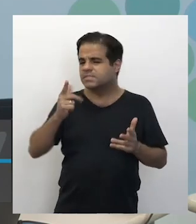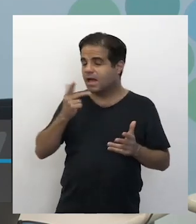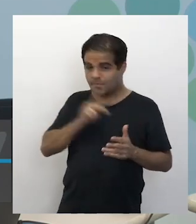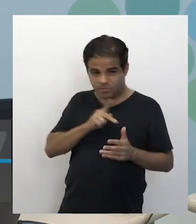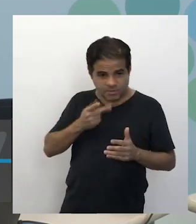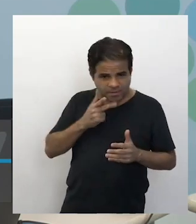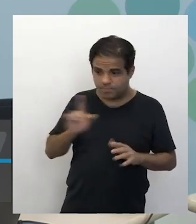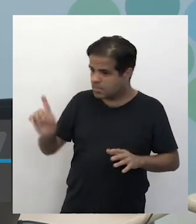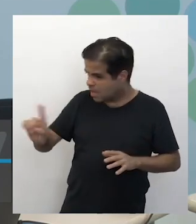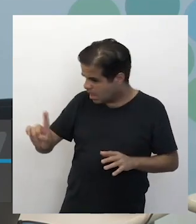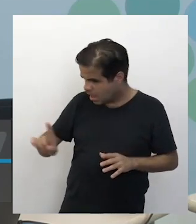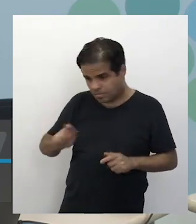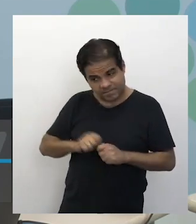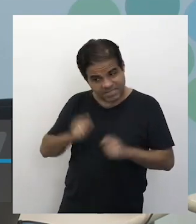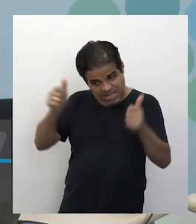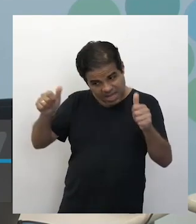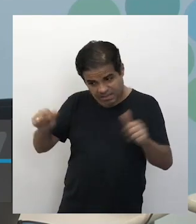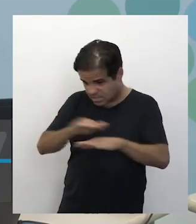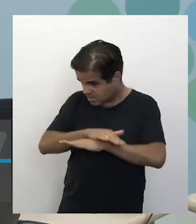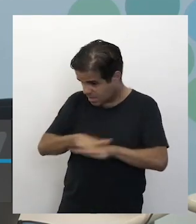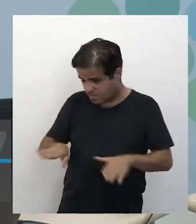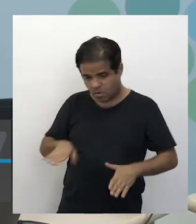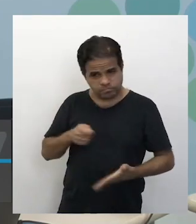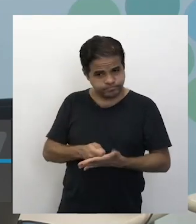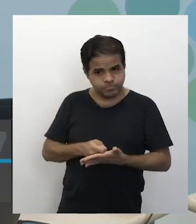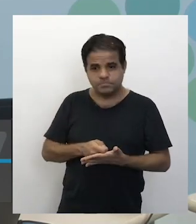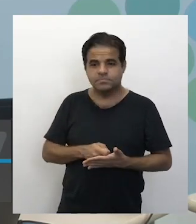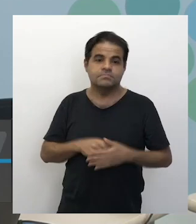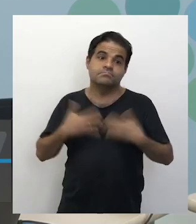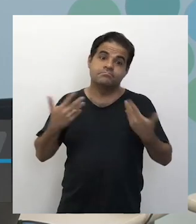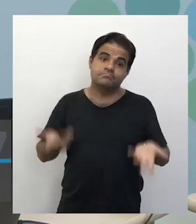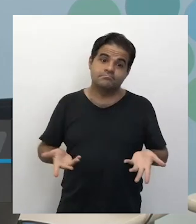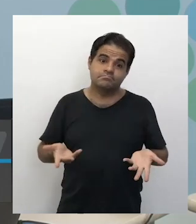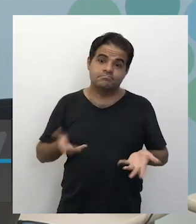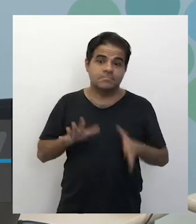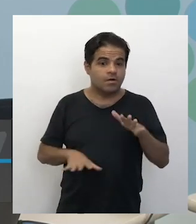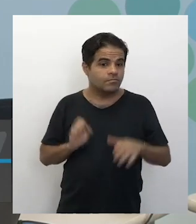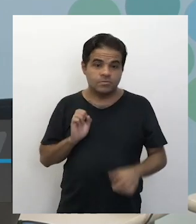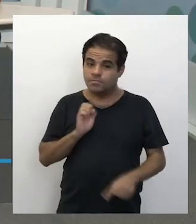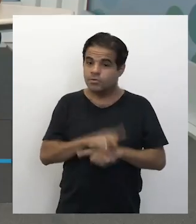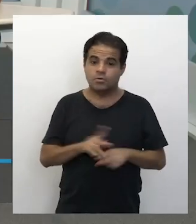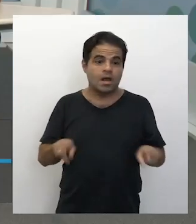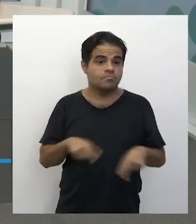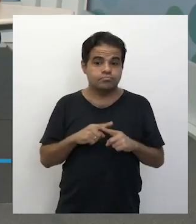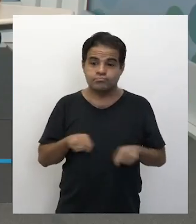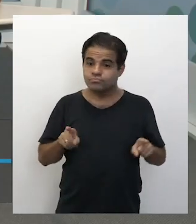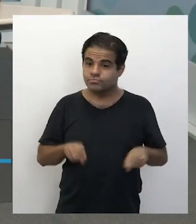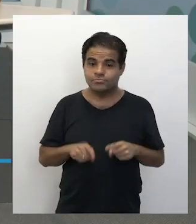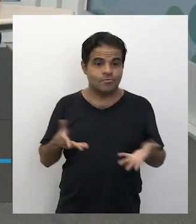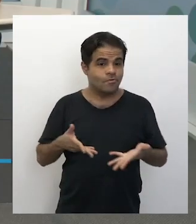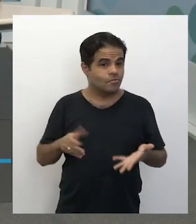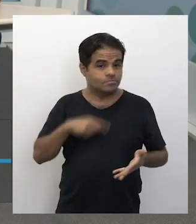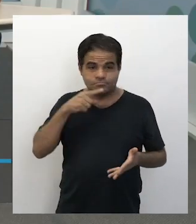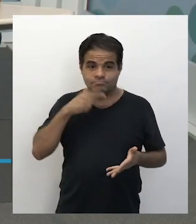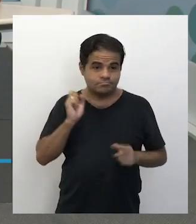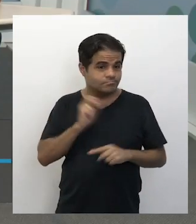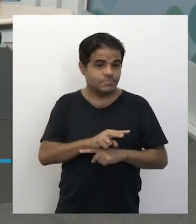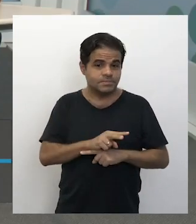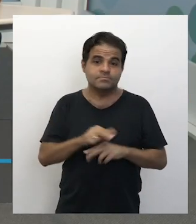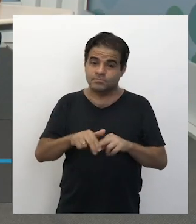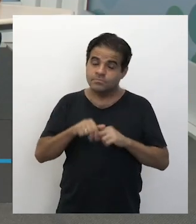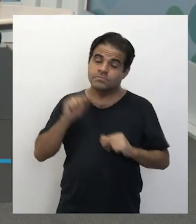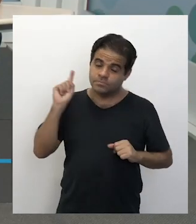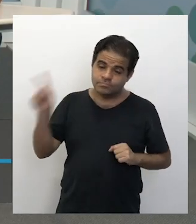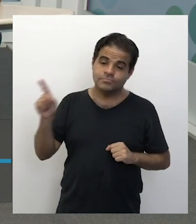tem que fazer o cartaz e acabou. Provavelmente eu não seria músico hoje. Olha isso. Interessante, professor.